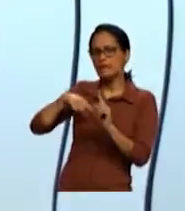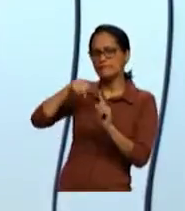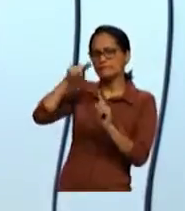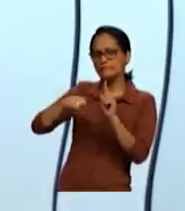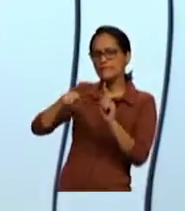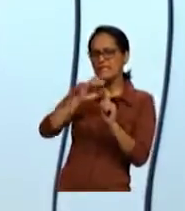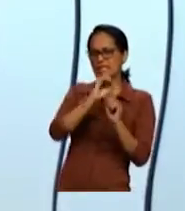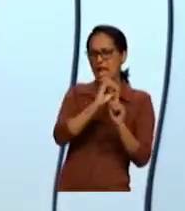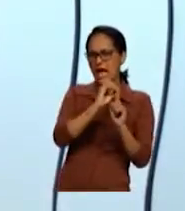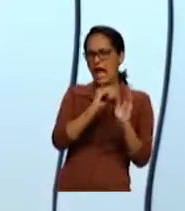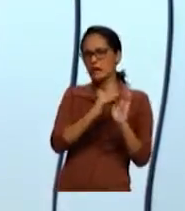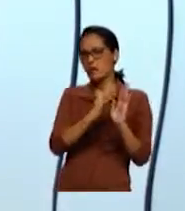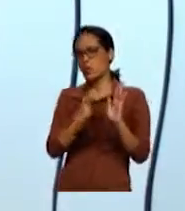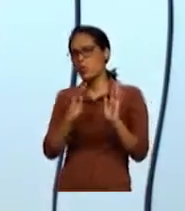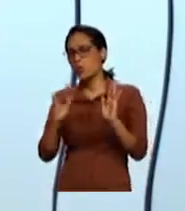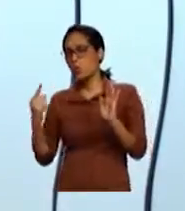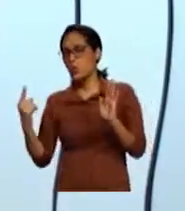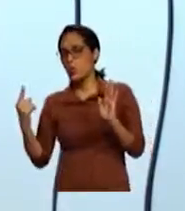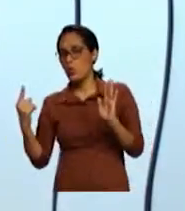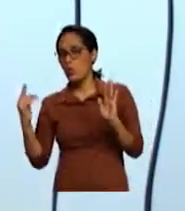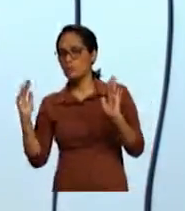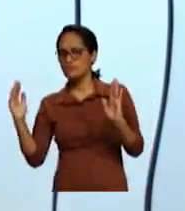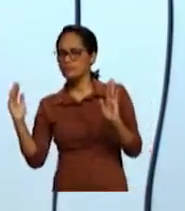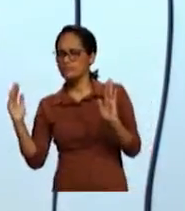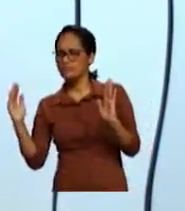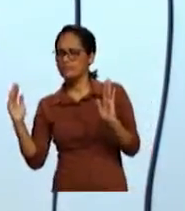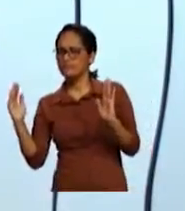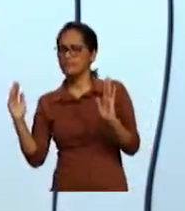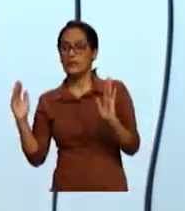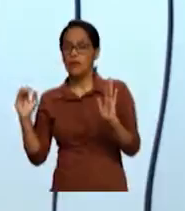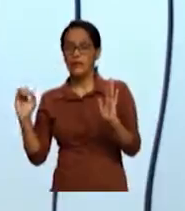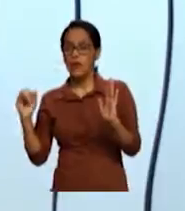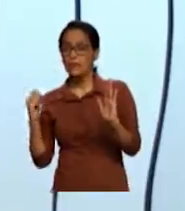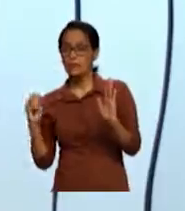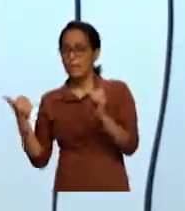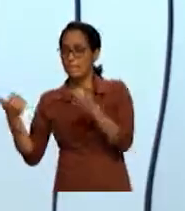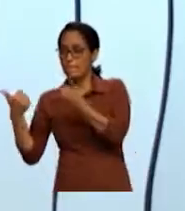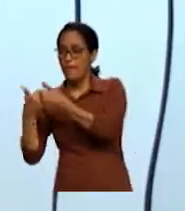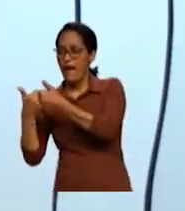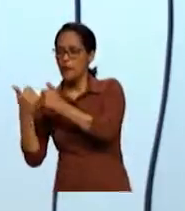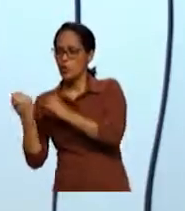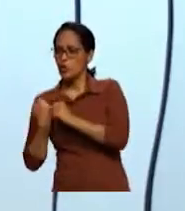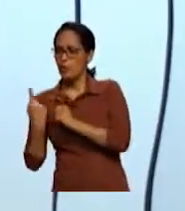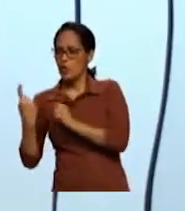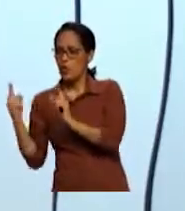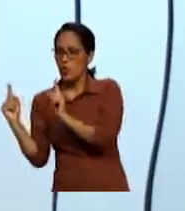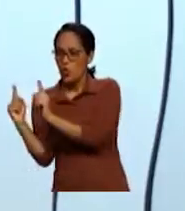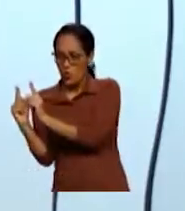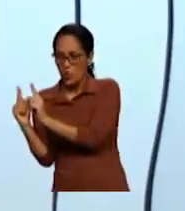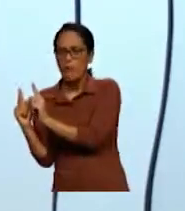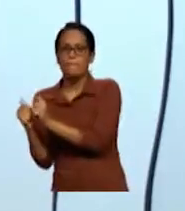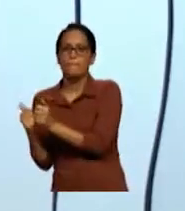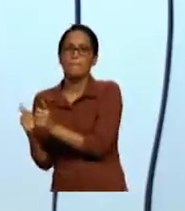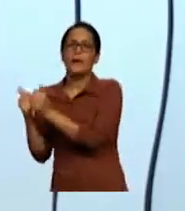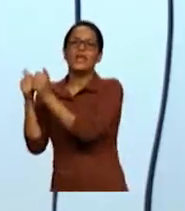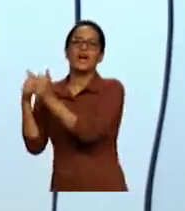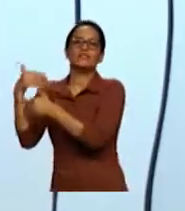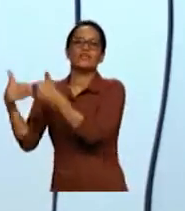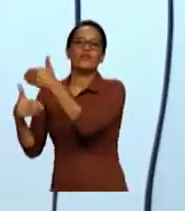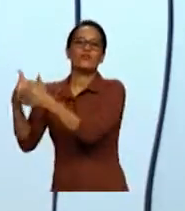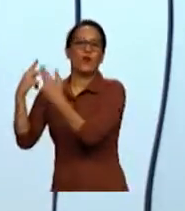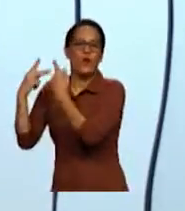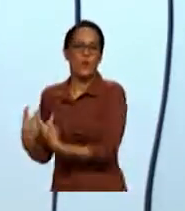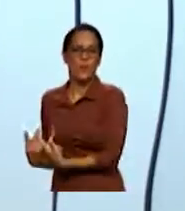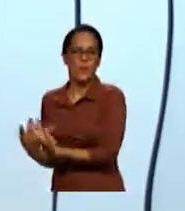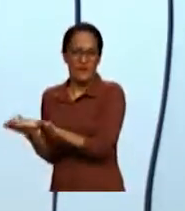1, onde quanto mais próximo de 1, melhor significa esse índice de desenvolvimento. Então, isso